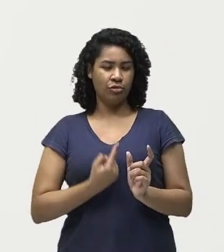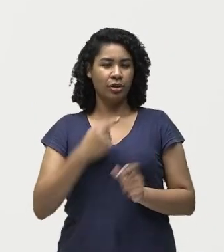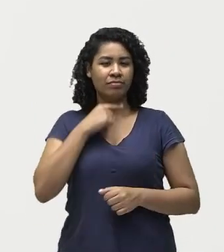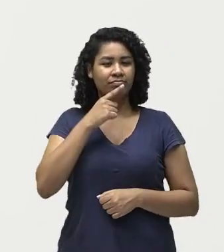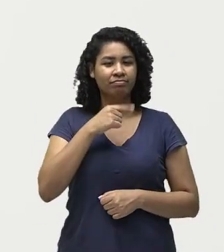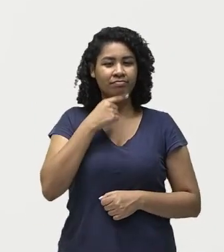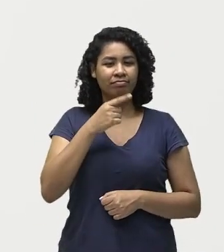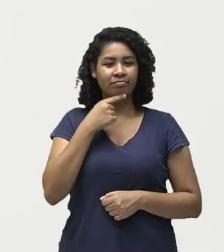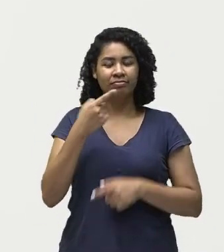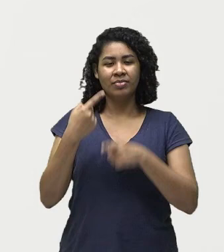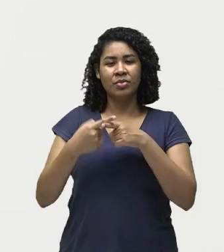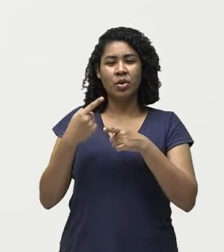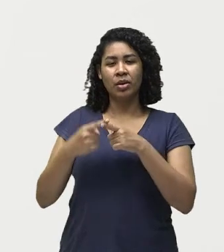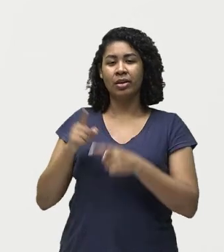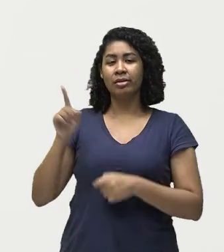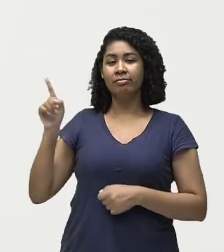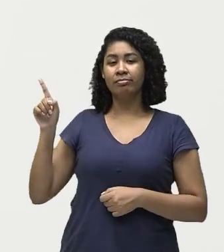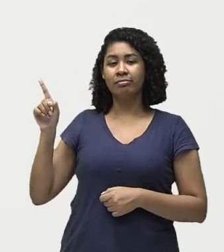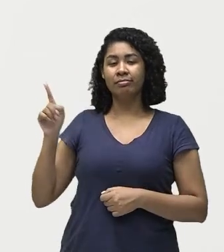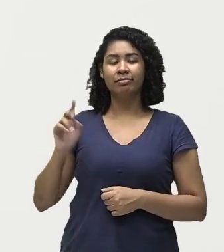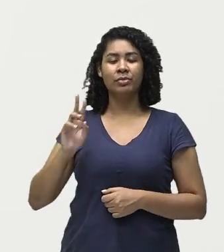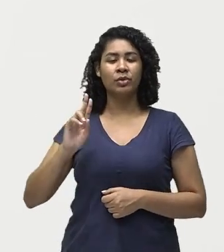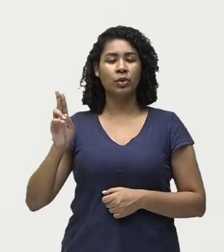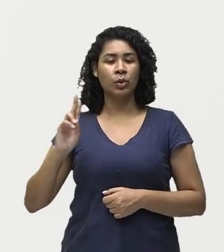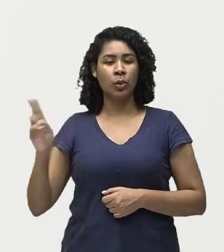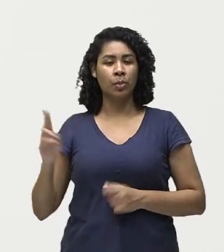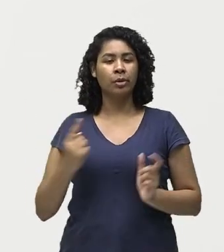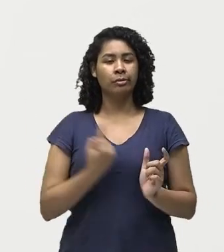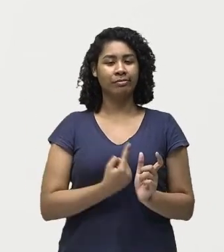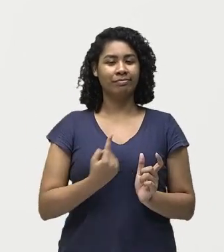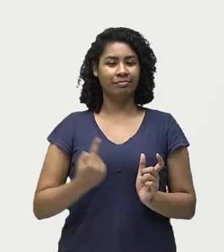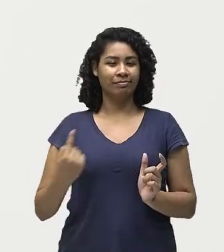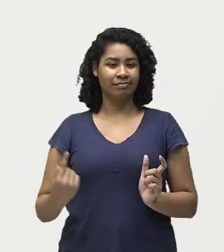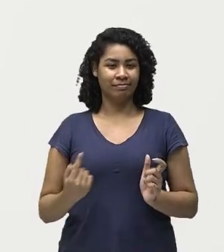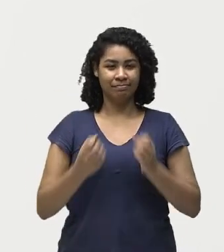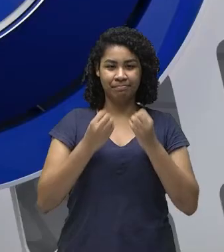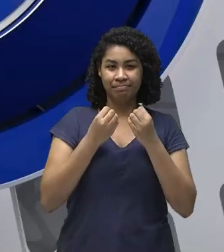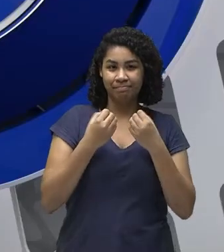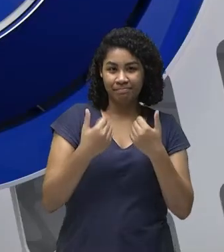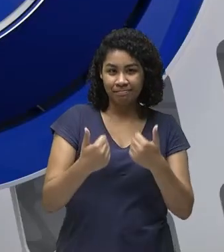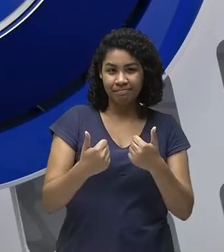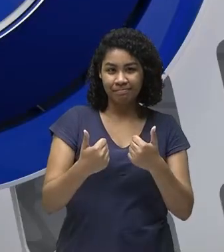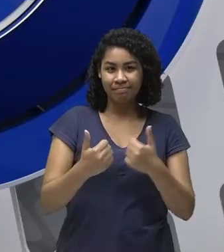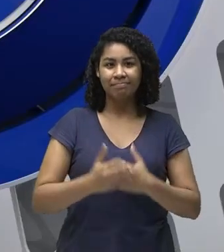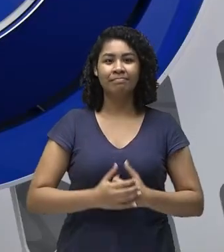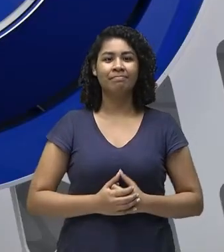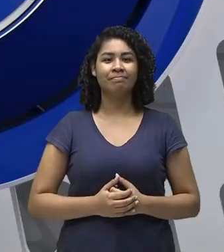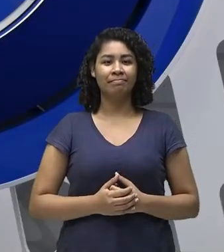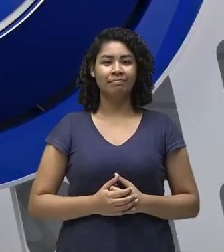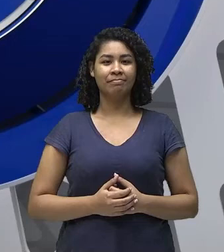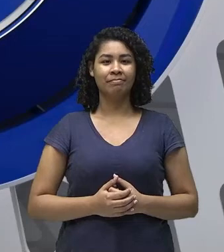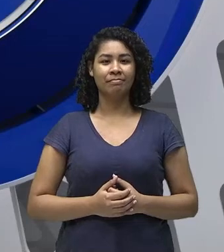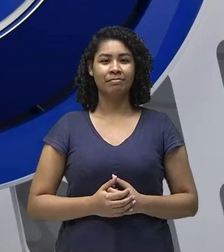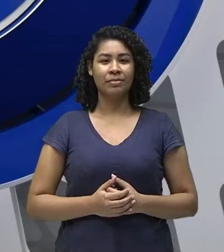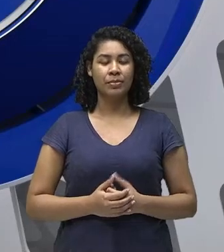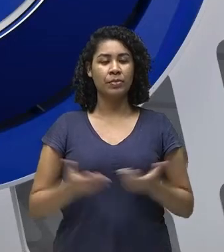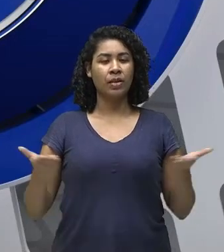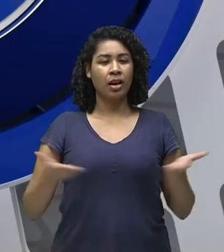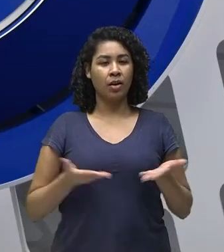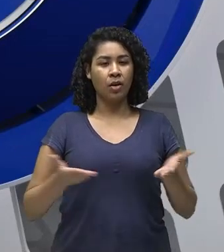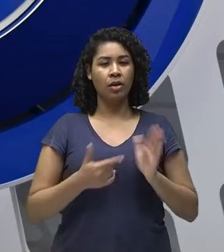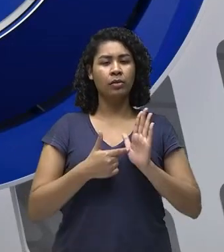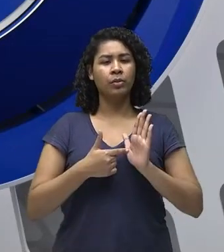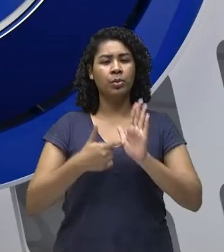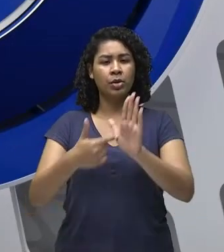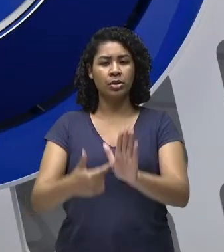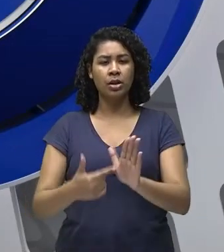porque todos eles estão no plural, ok? Então, nós vamos ver mais um